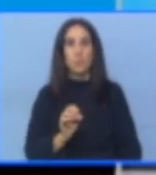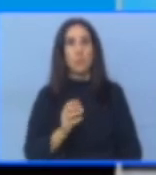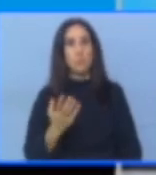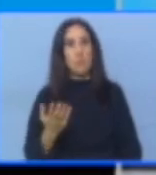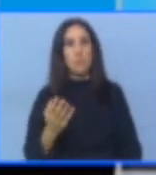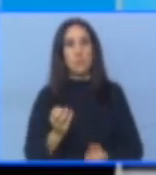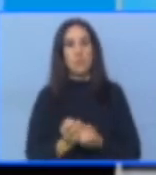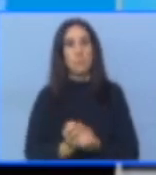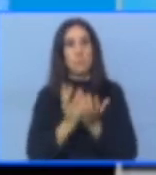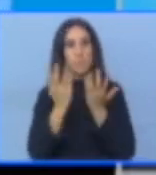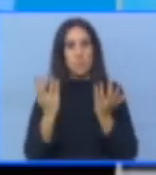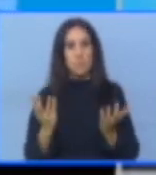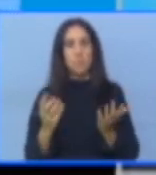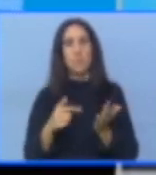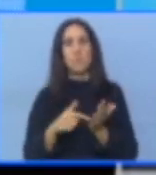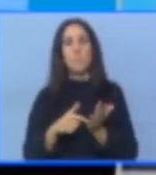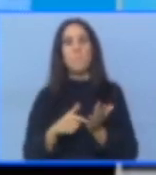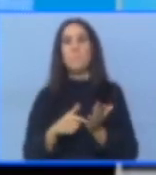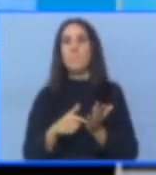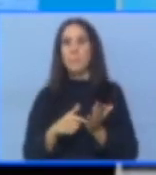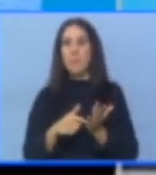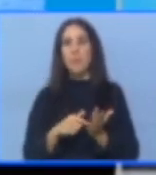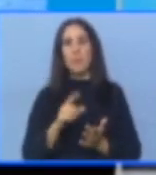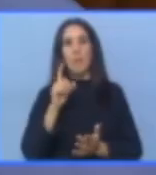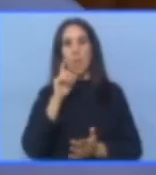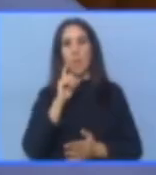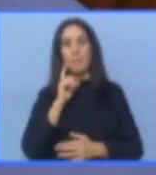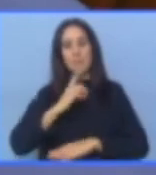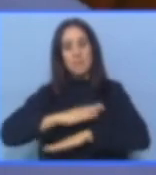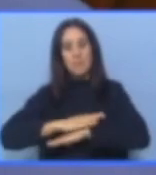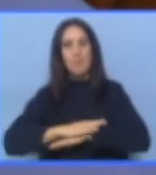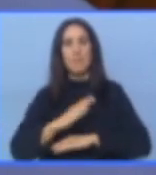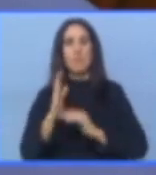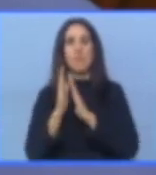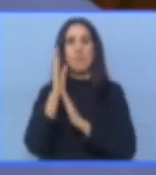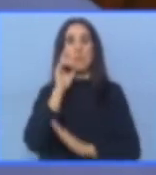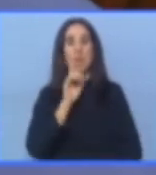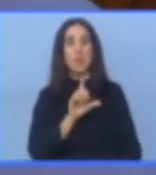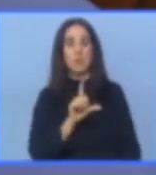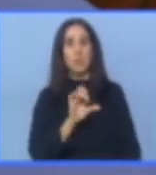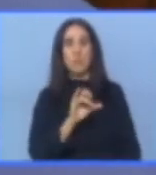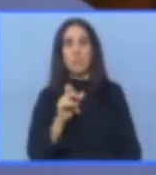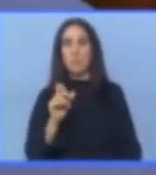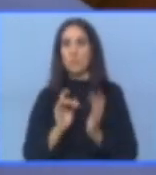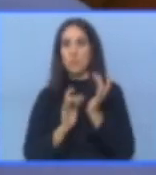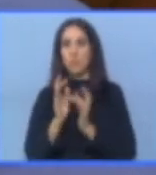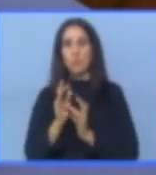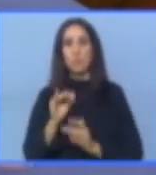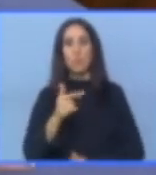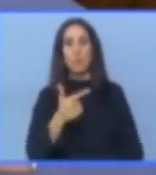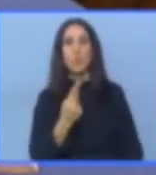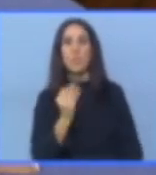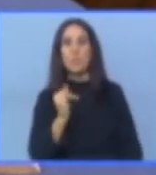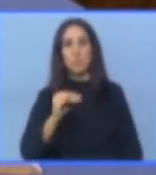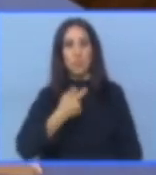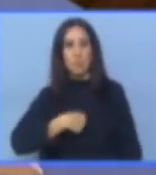nas aparições que a serva de Deus, Lúcia, de Jesus, tem depois já em Tui, em Espanha, e que volta